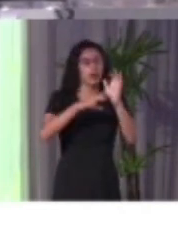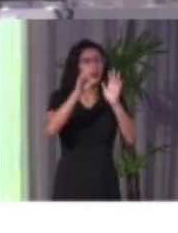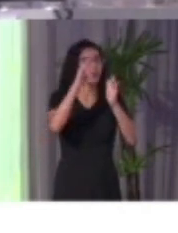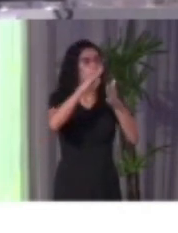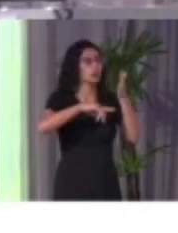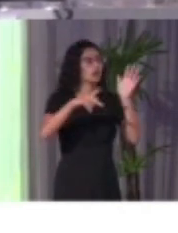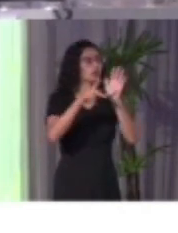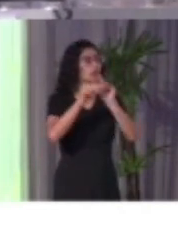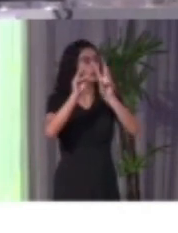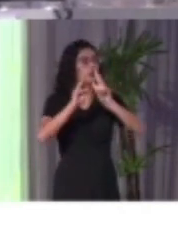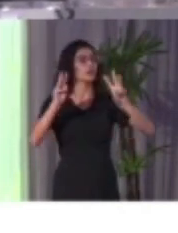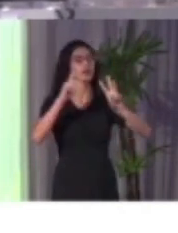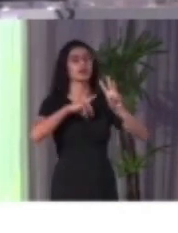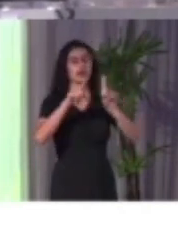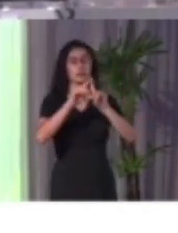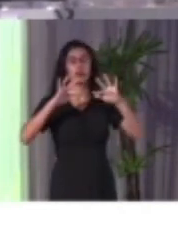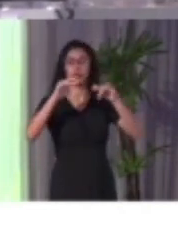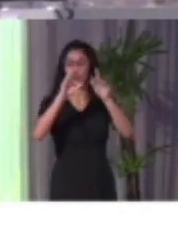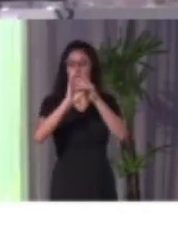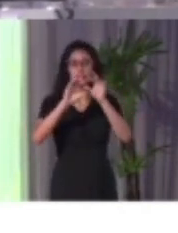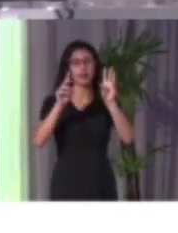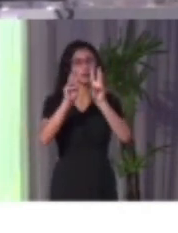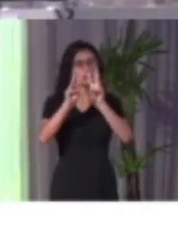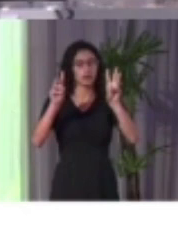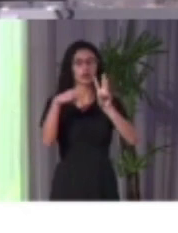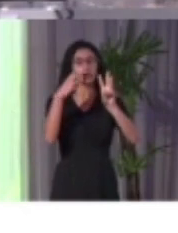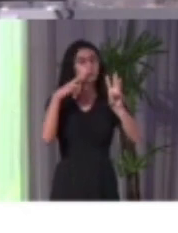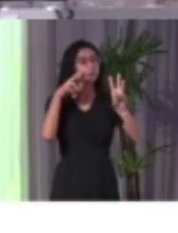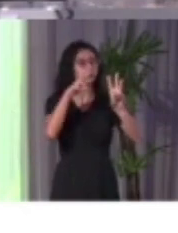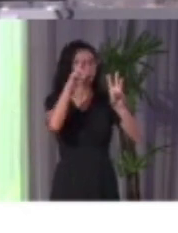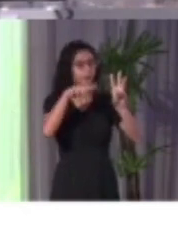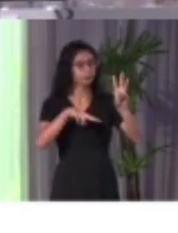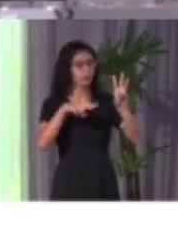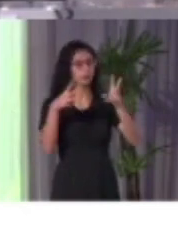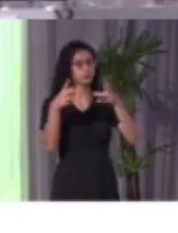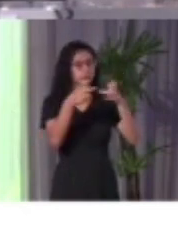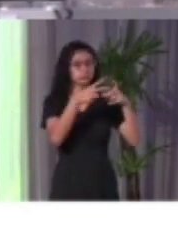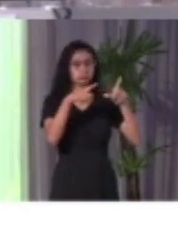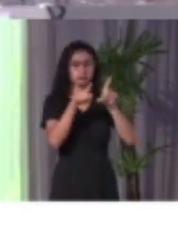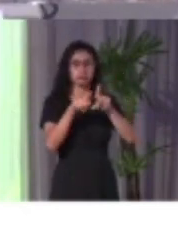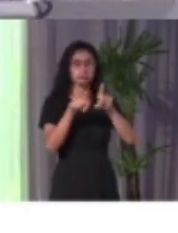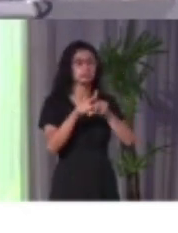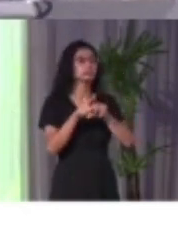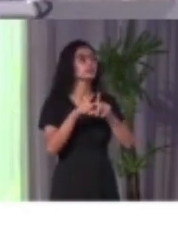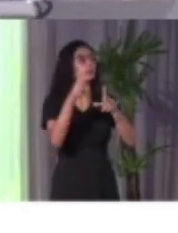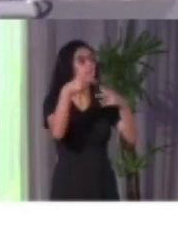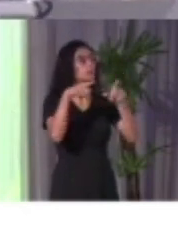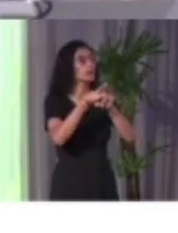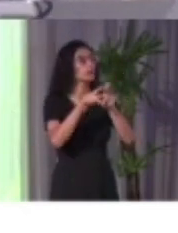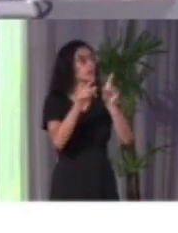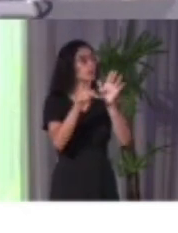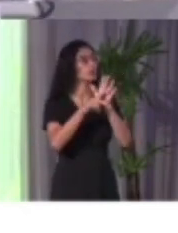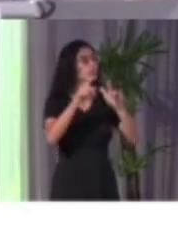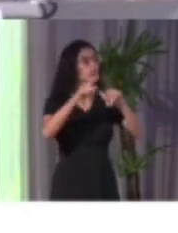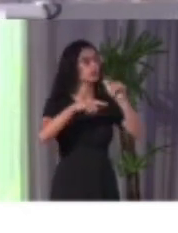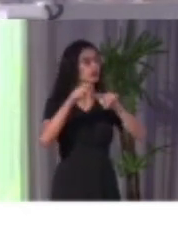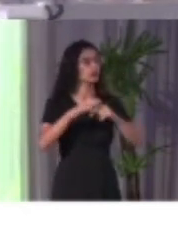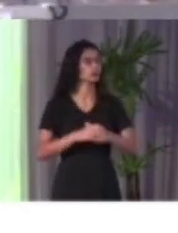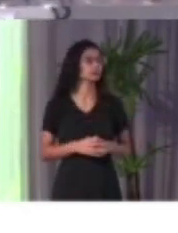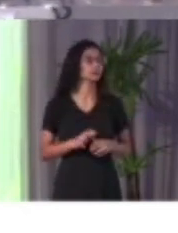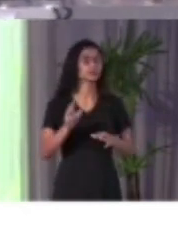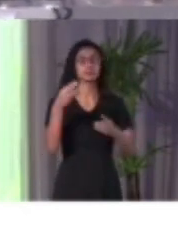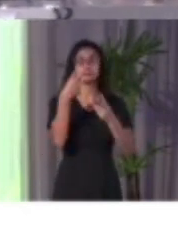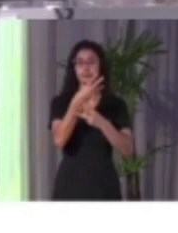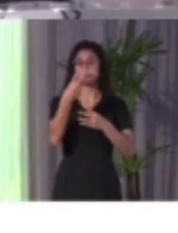próprio site da Conitec, isso tudo está disponível lá para a gente poder minerar e analisar. e foi analisado também por análise de conteúdo. Então, as